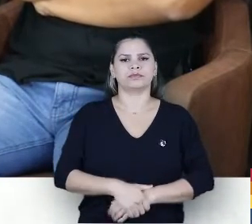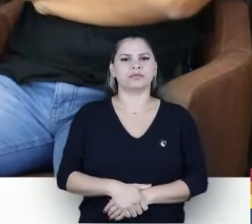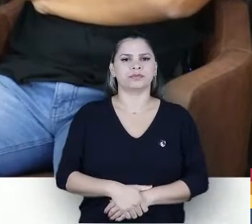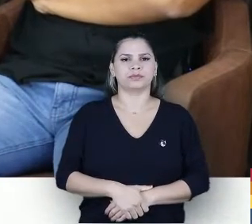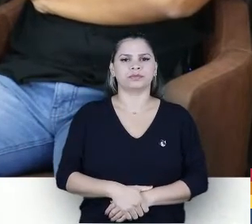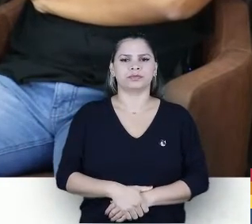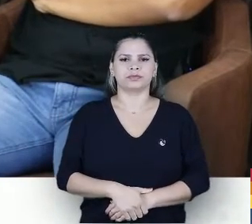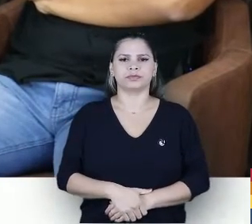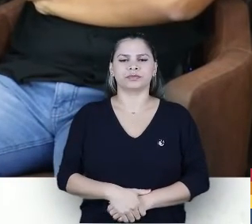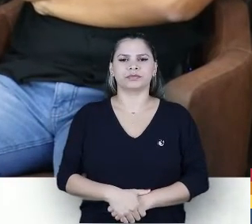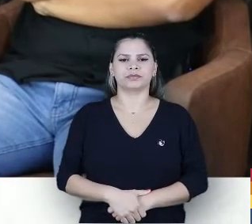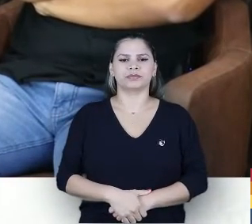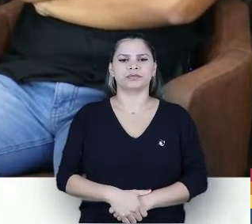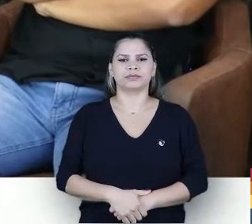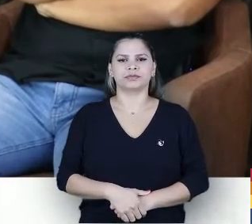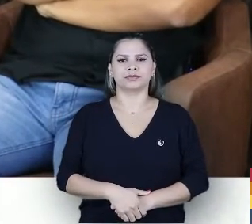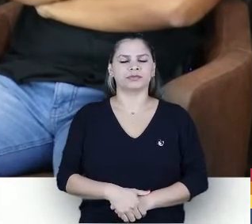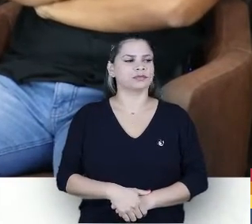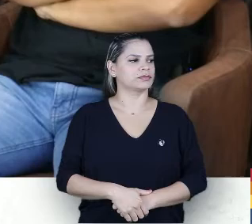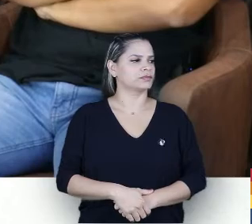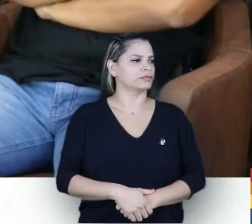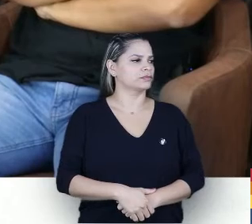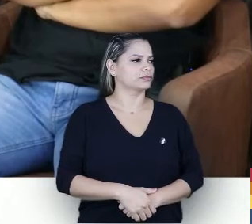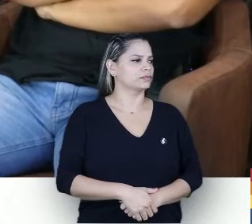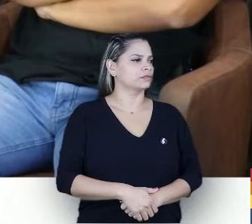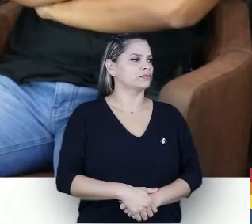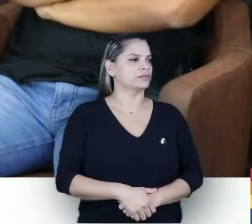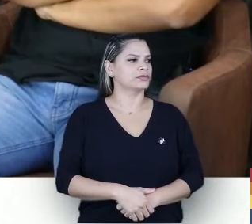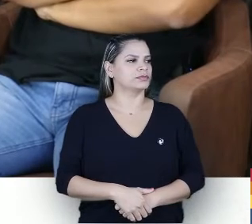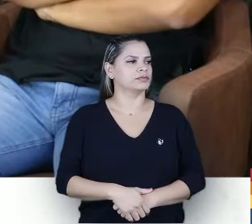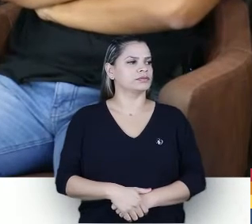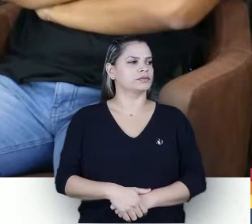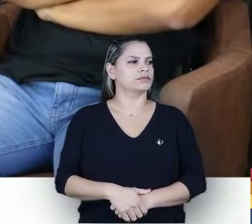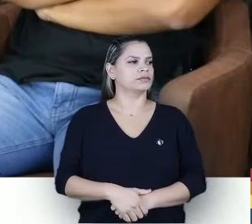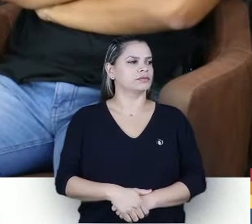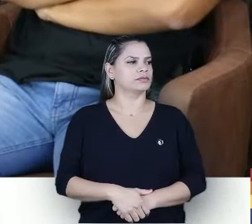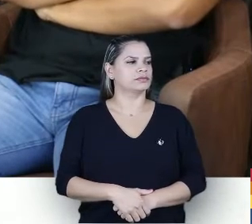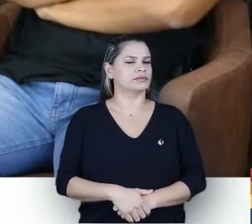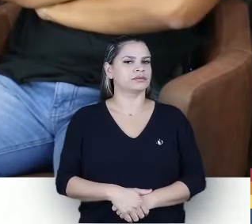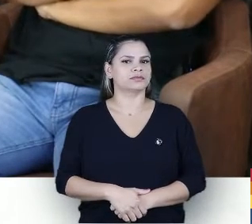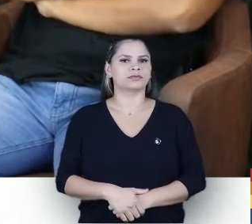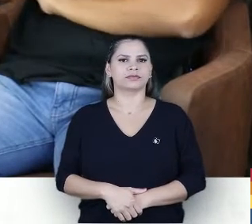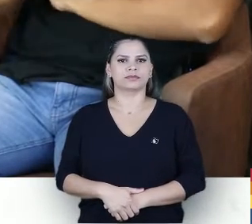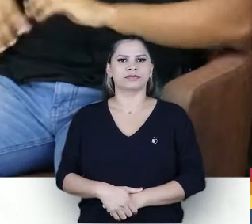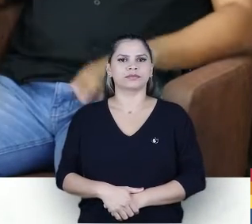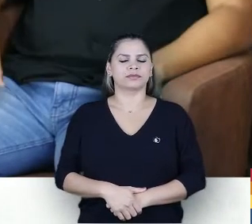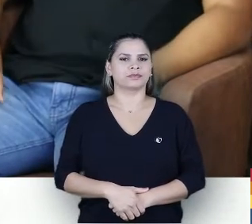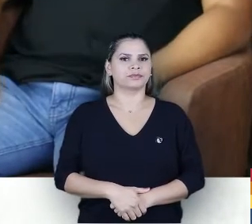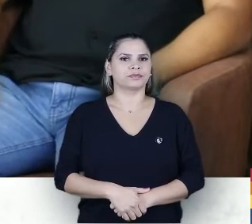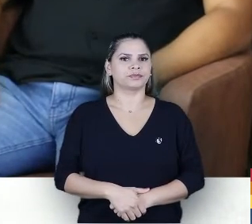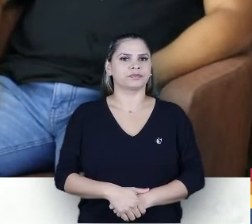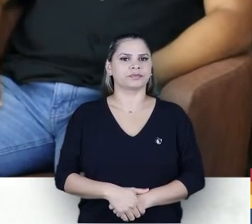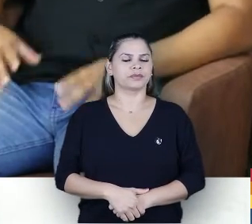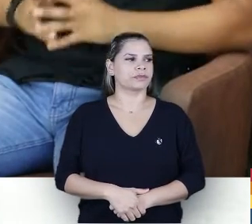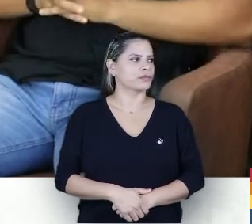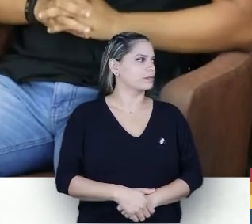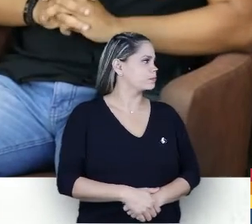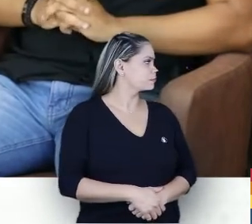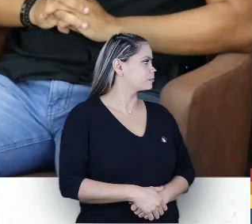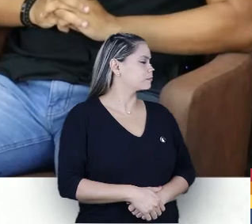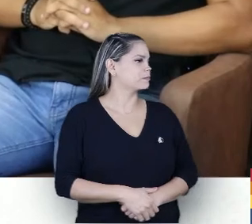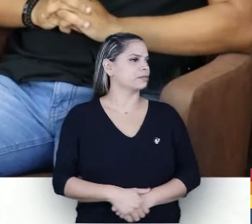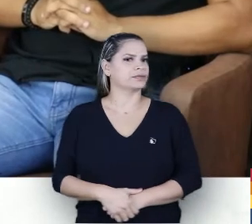para que o professor possa desenvolver um trabalho, é muito importante, né? Bom.